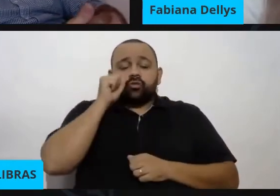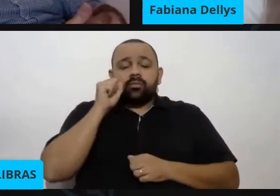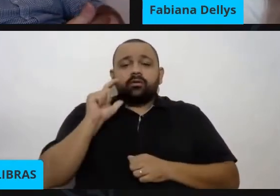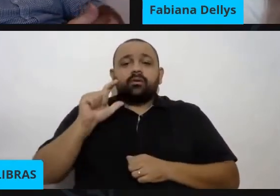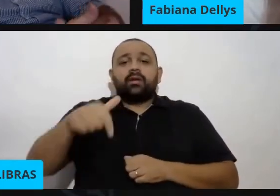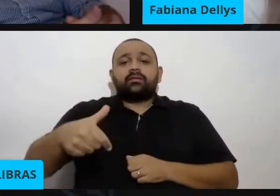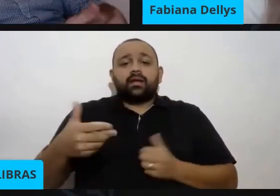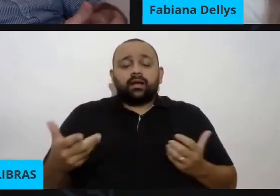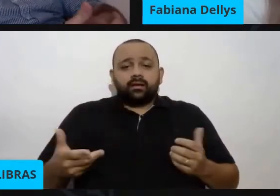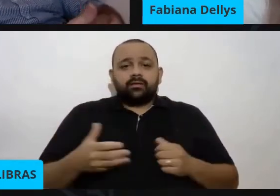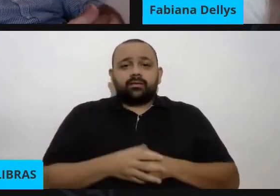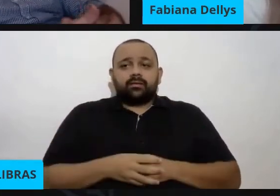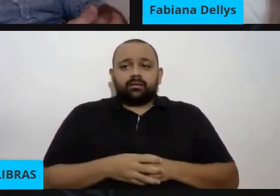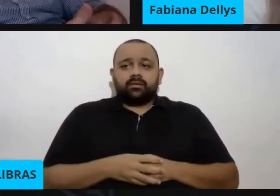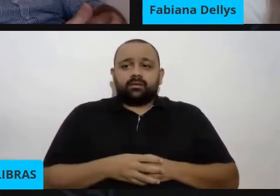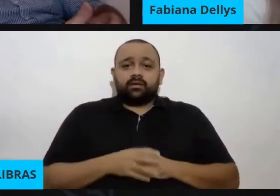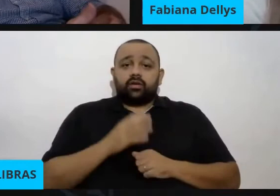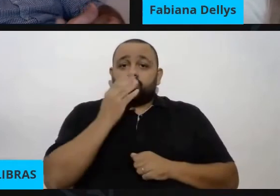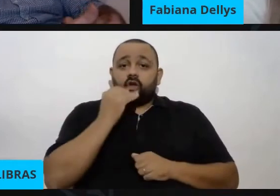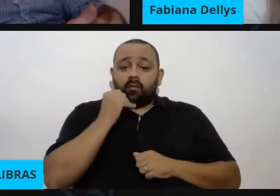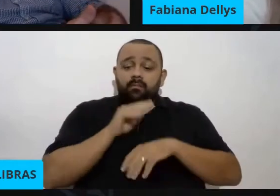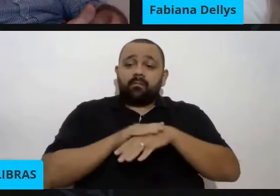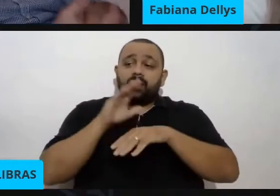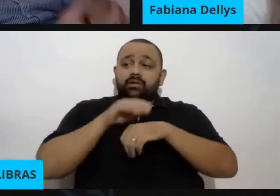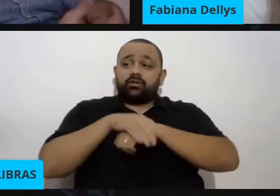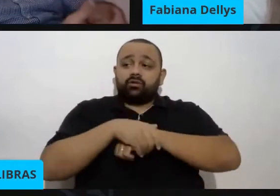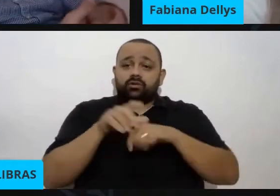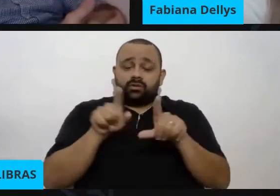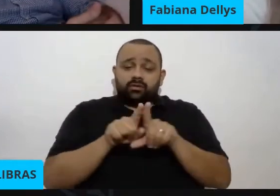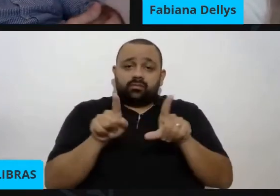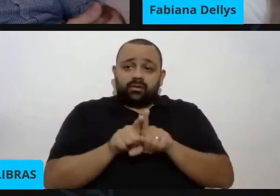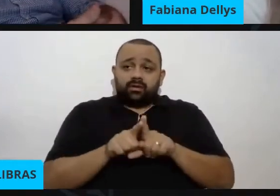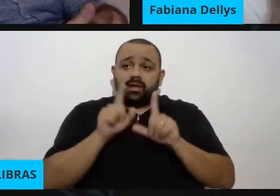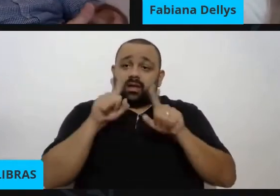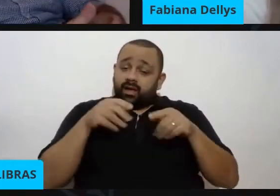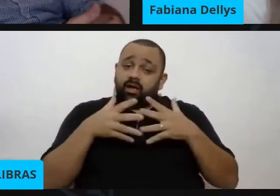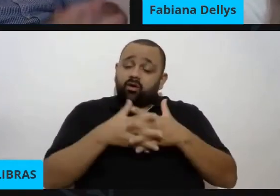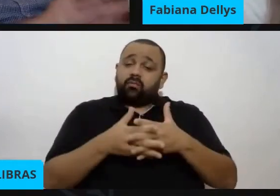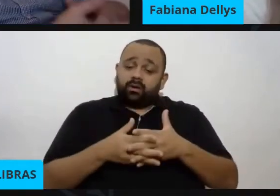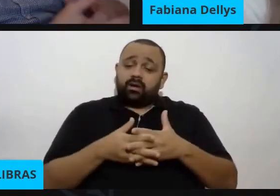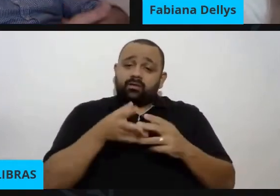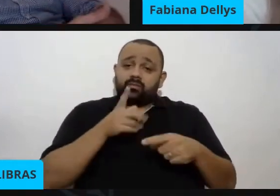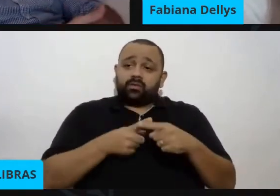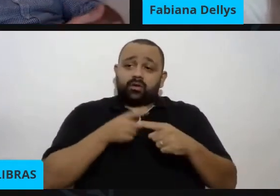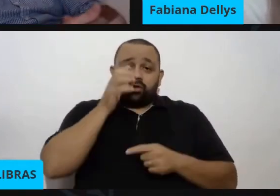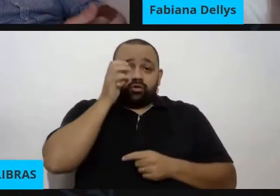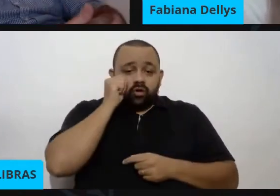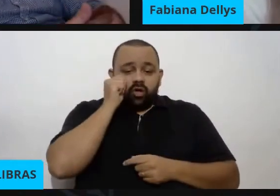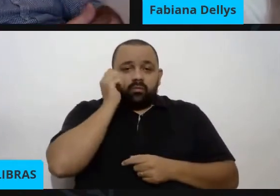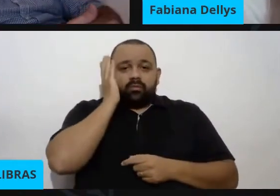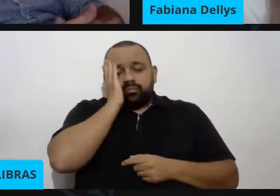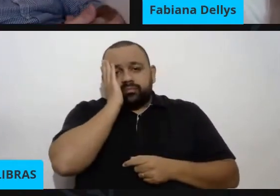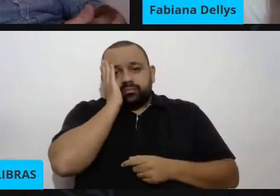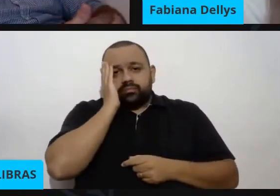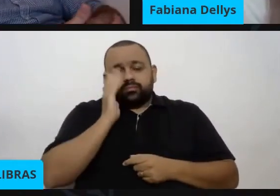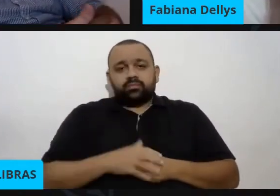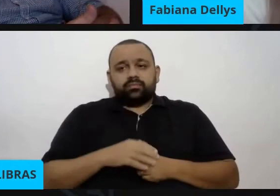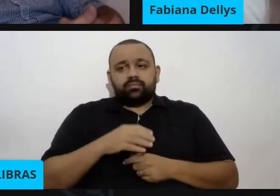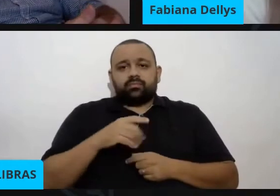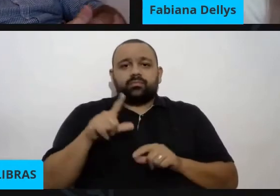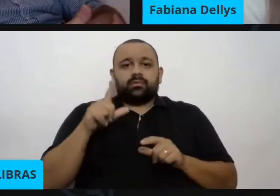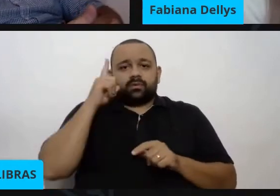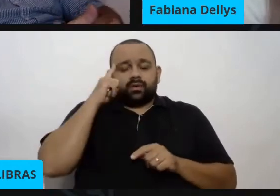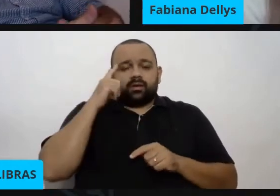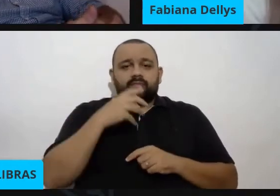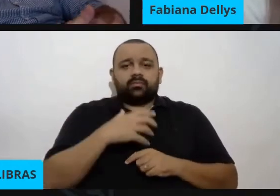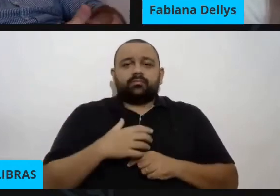tarde, e a gente está comendo mais à noite. Isso é complicado, porque a gente dorme e deita. Aquilo certamente